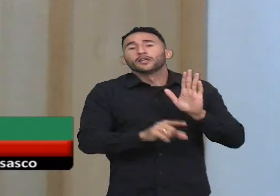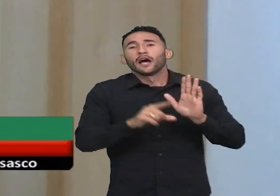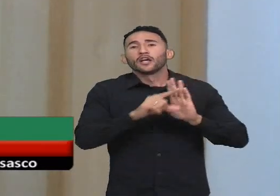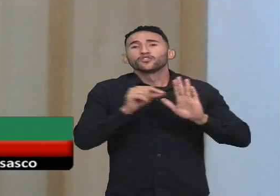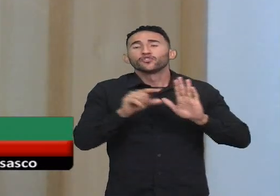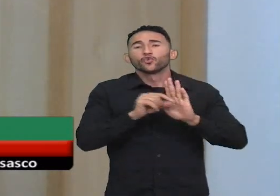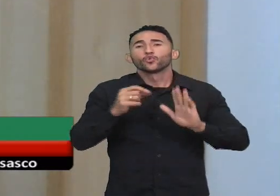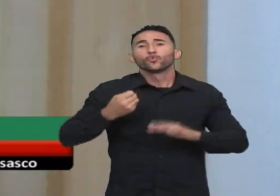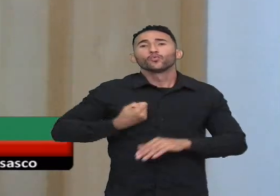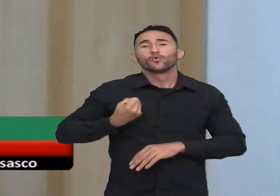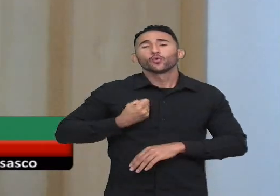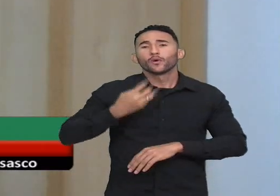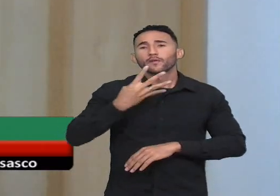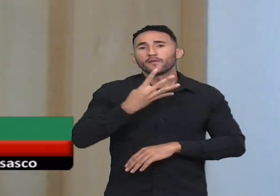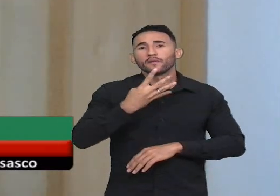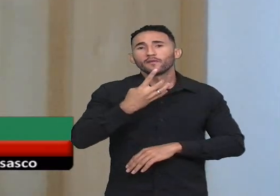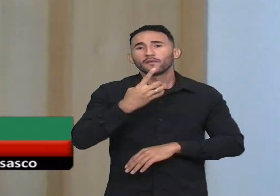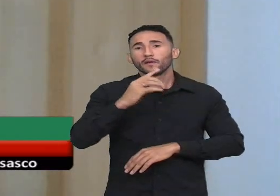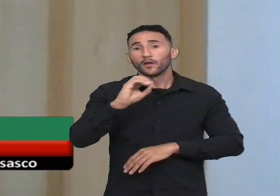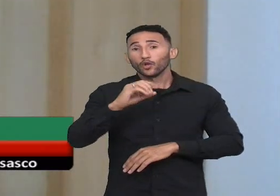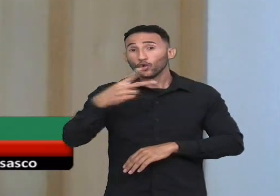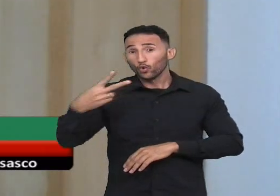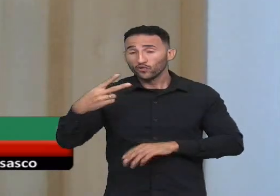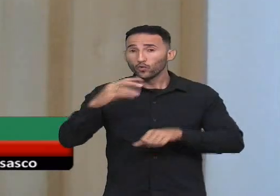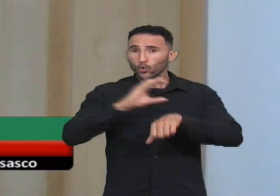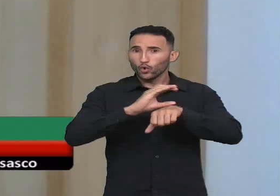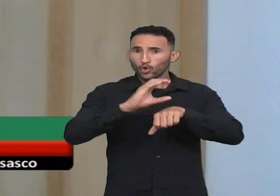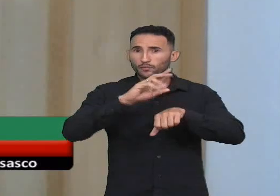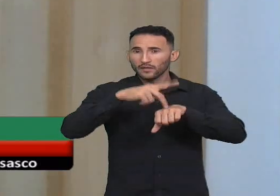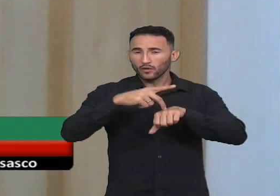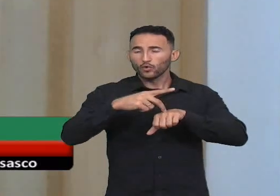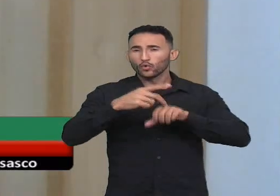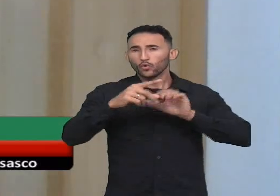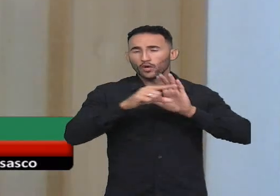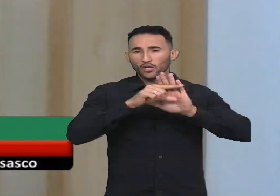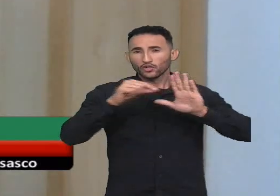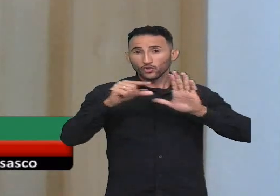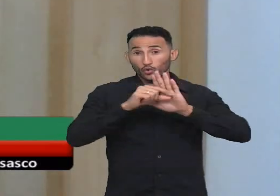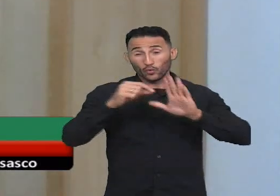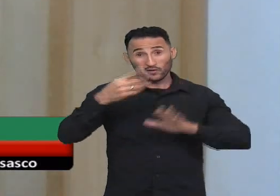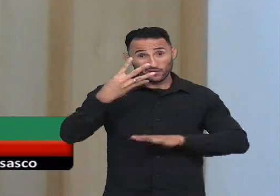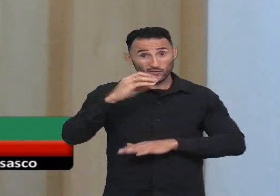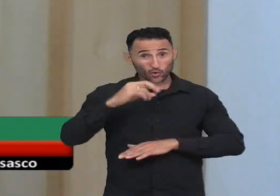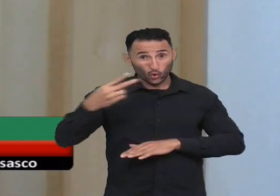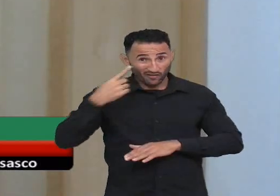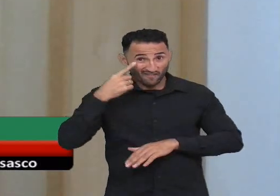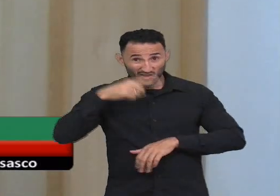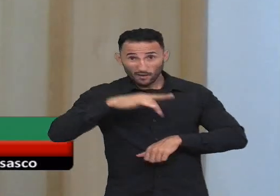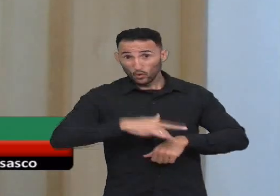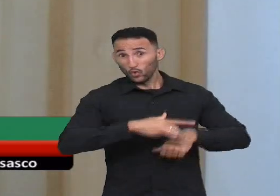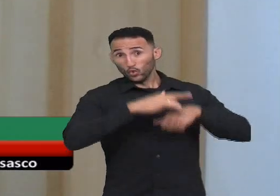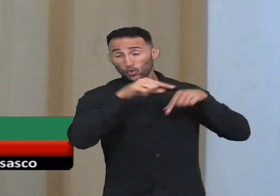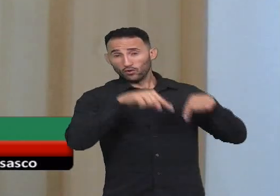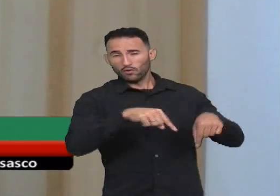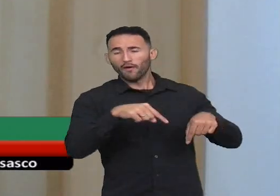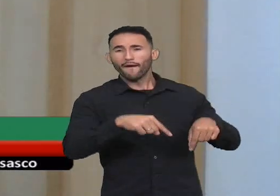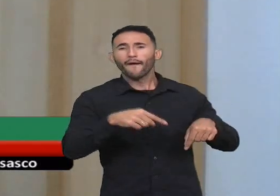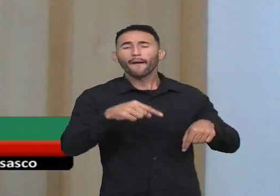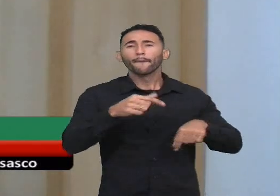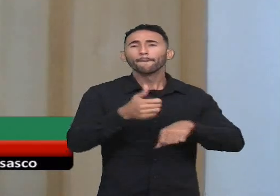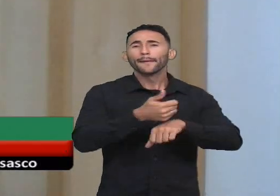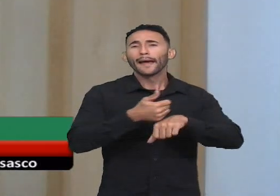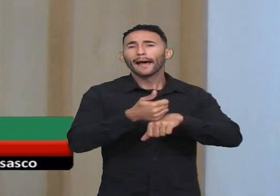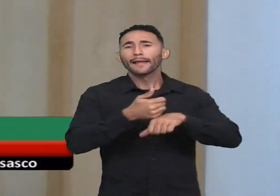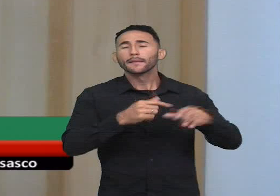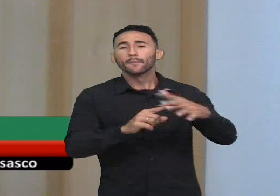402 deste código, ficava proibido. Artigo 402, olha o absurdo. Fazer nas ruas e praças públicas exercício